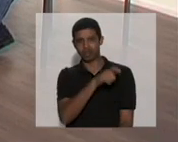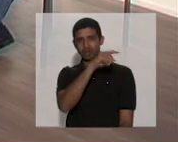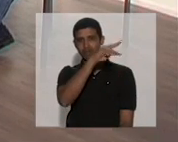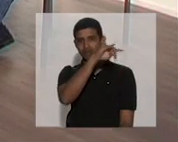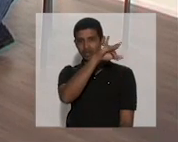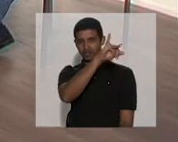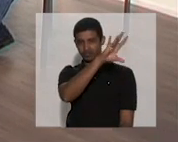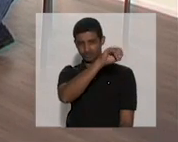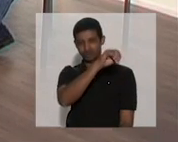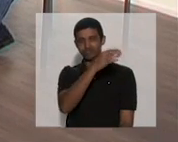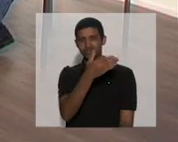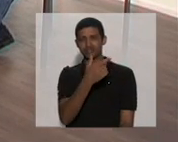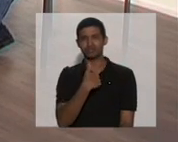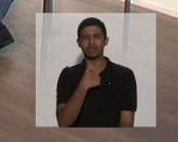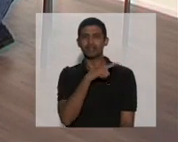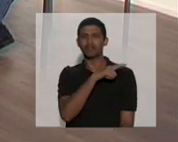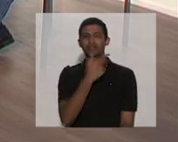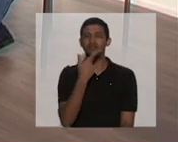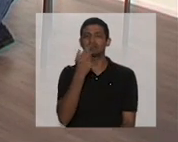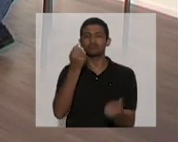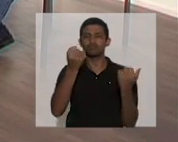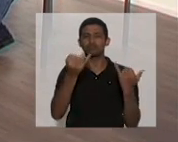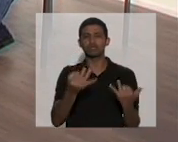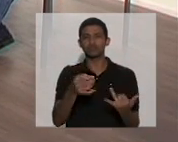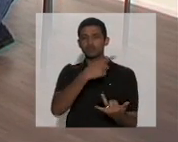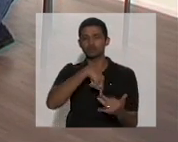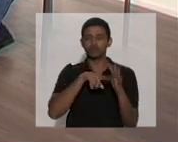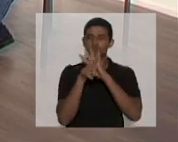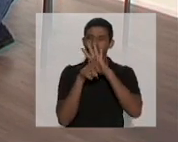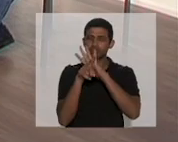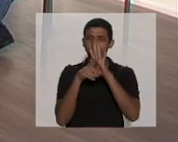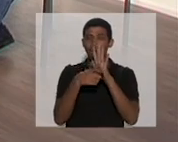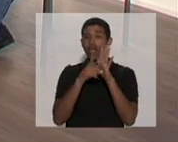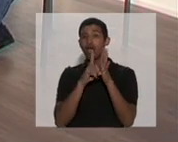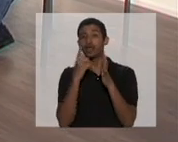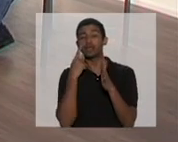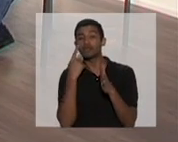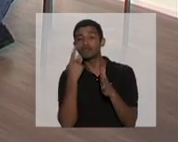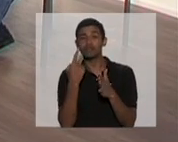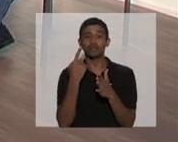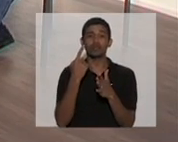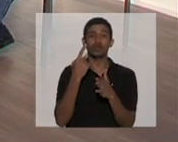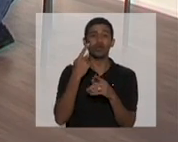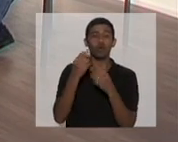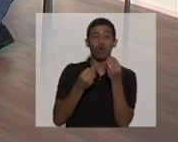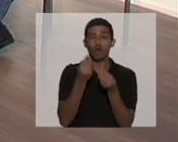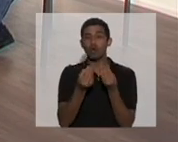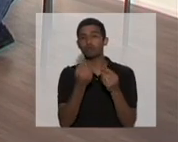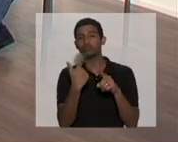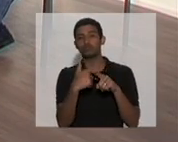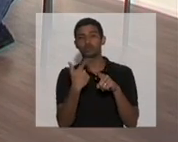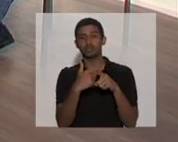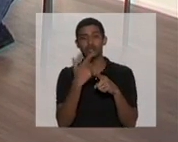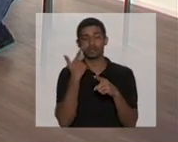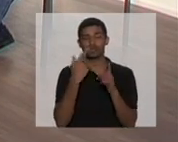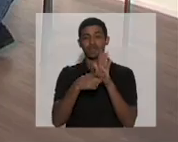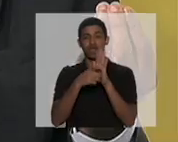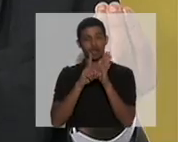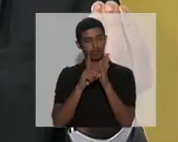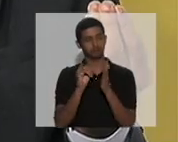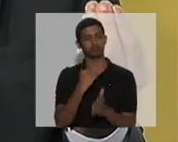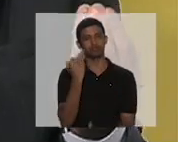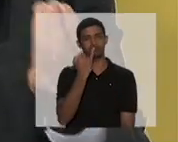Quando ele diz o quê? Nós temos que verificar as raízes, a causa. O que é que